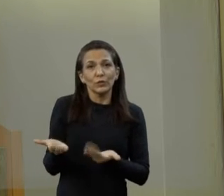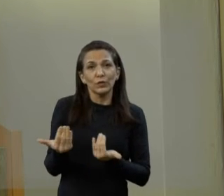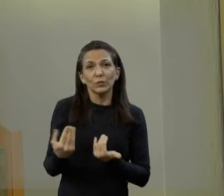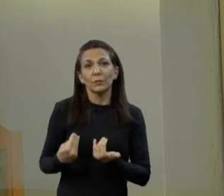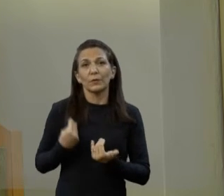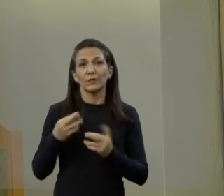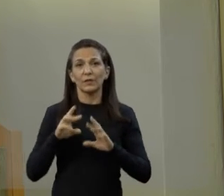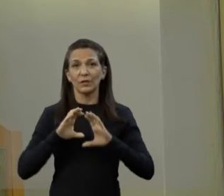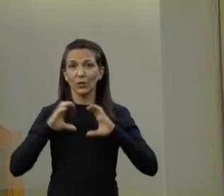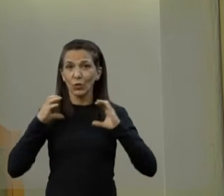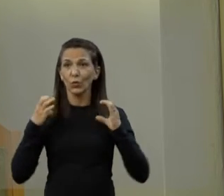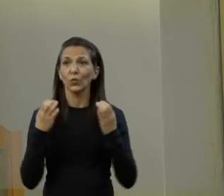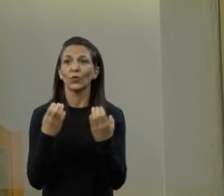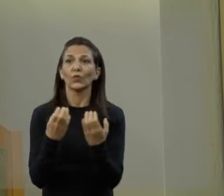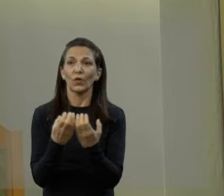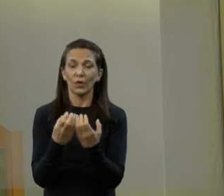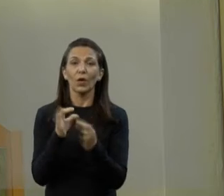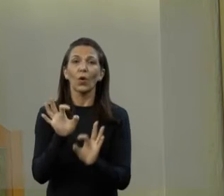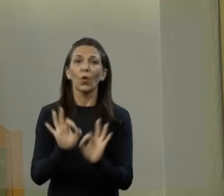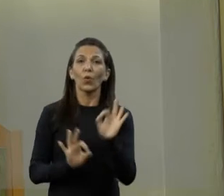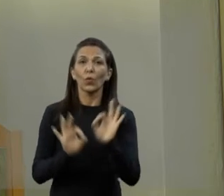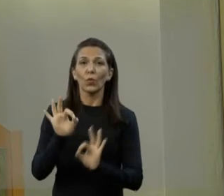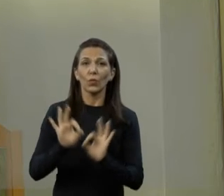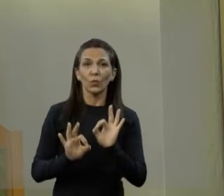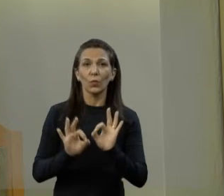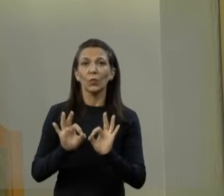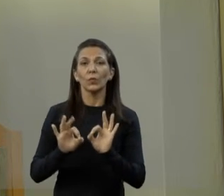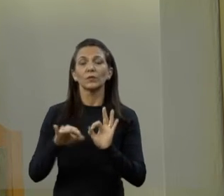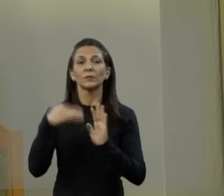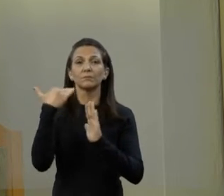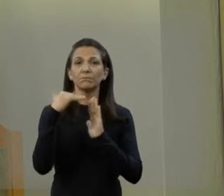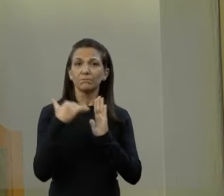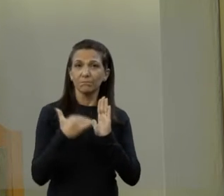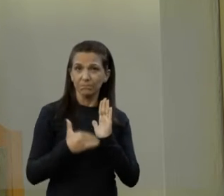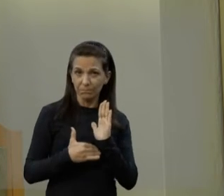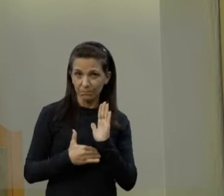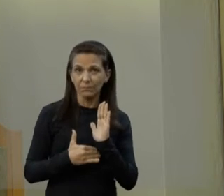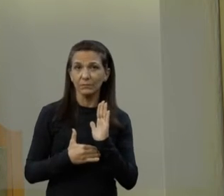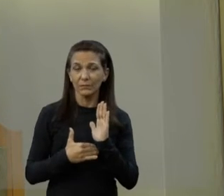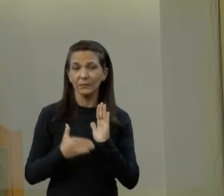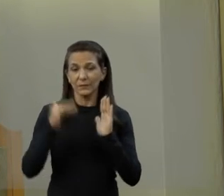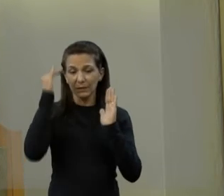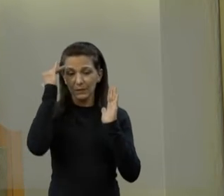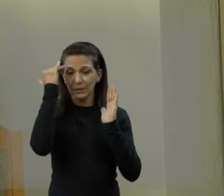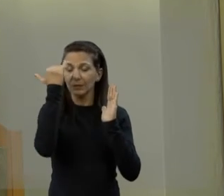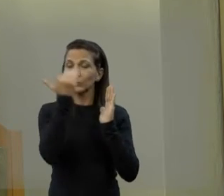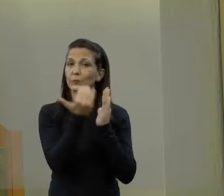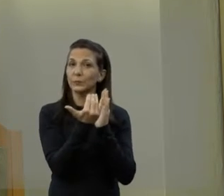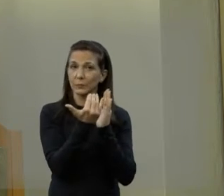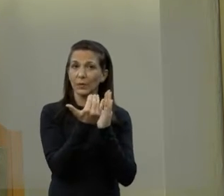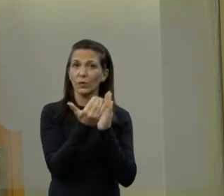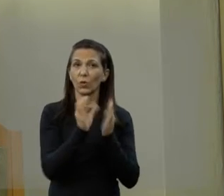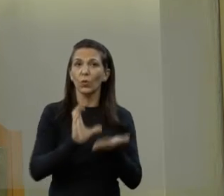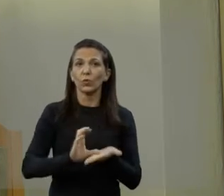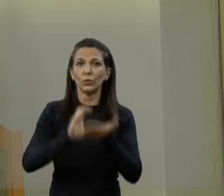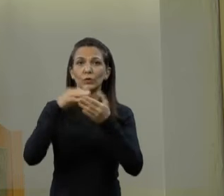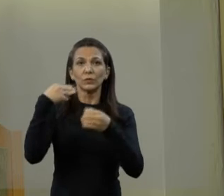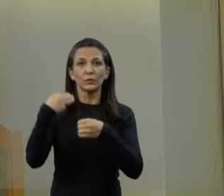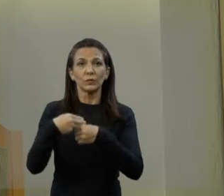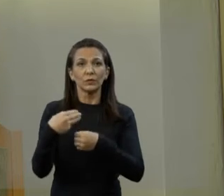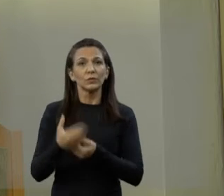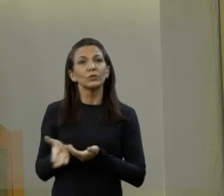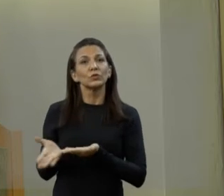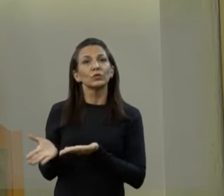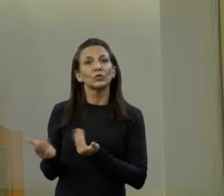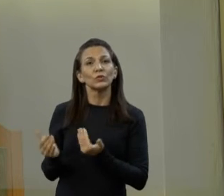presentes em conferência fizeram elaborar este plano então e respeito com certeza o Conselho Municipal D